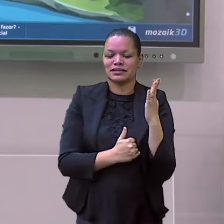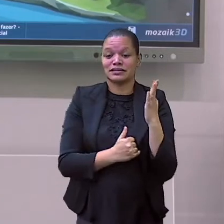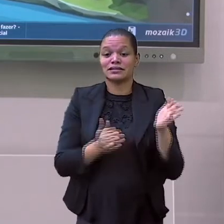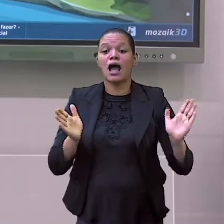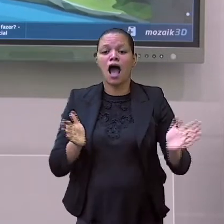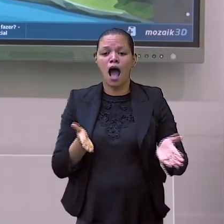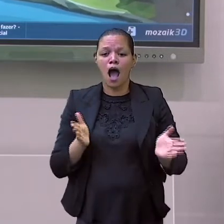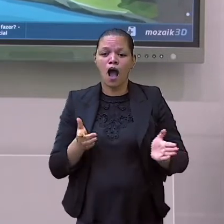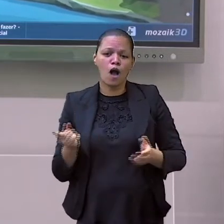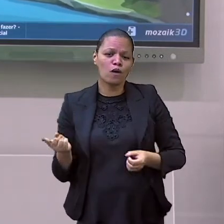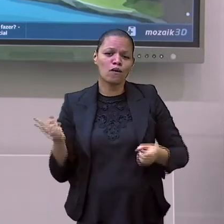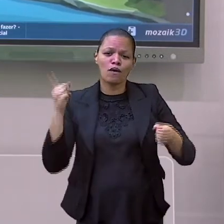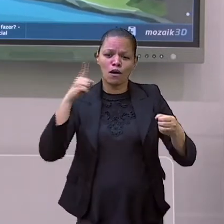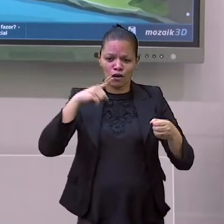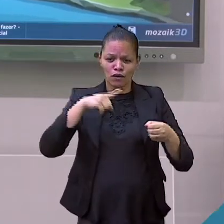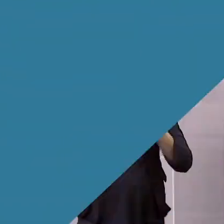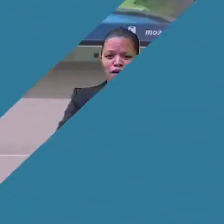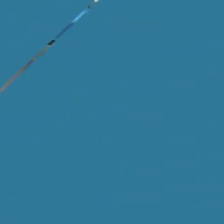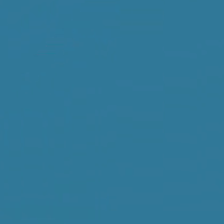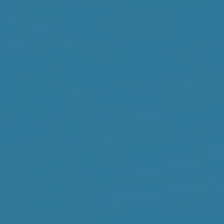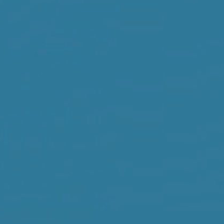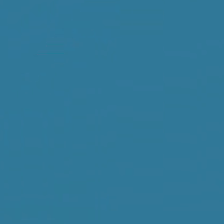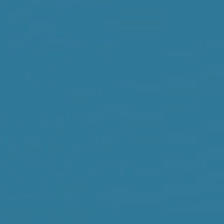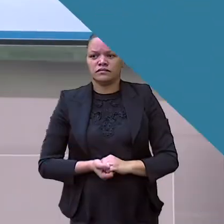então, para o nosso slide agora.